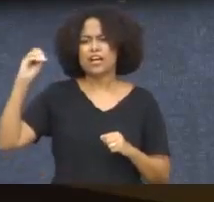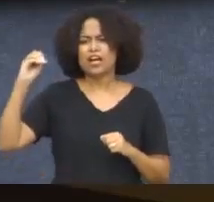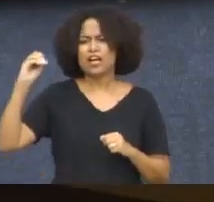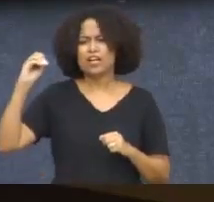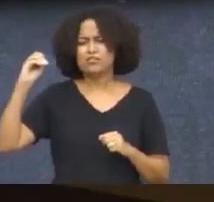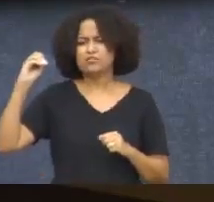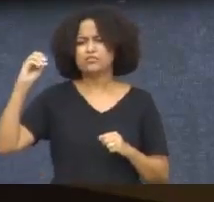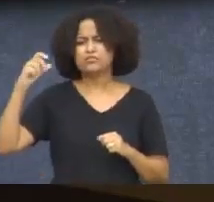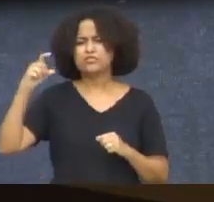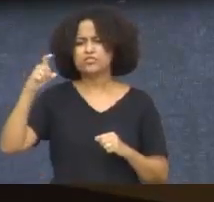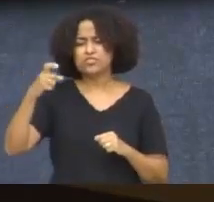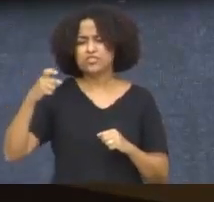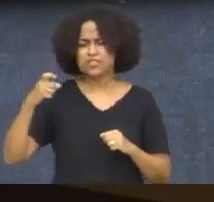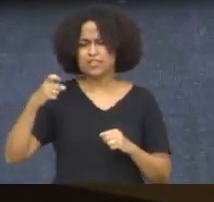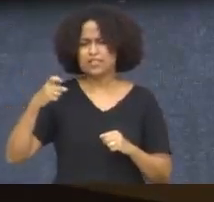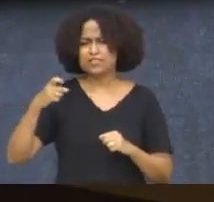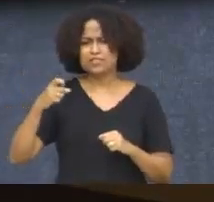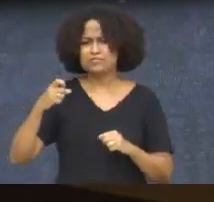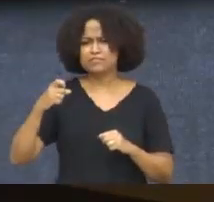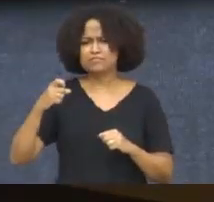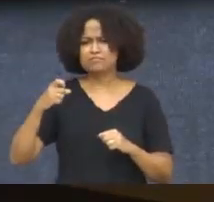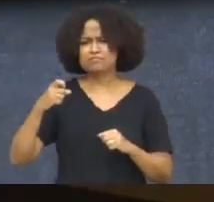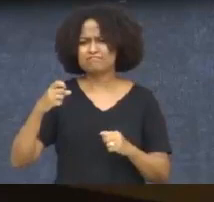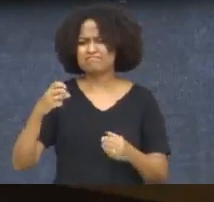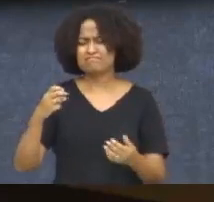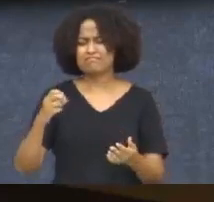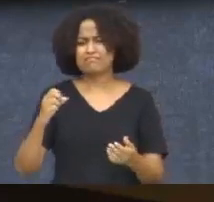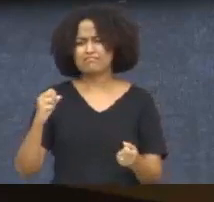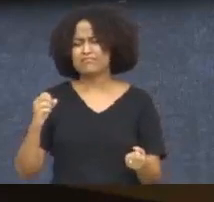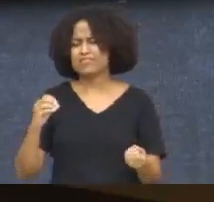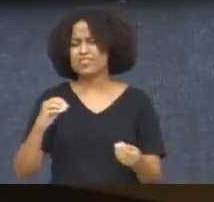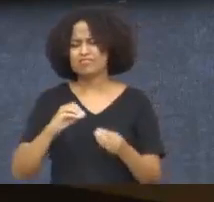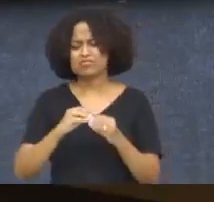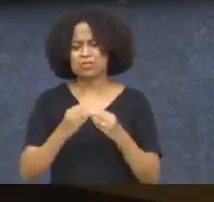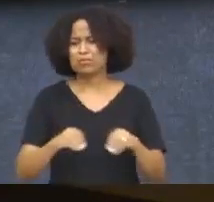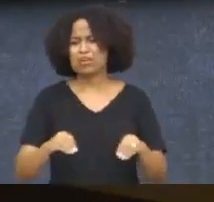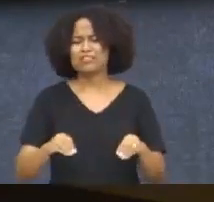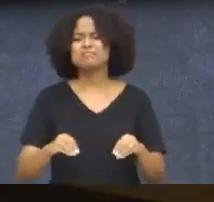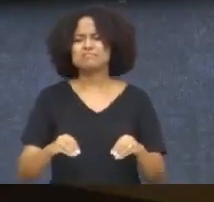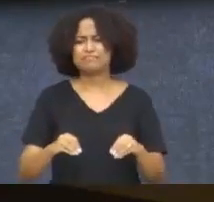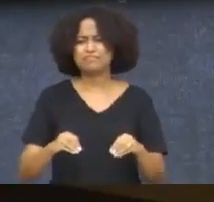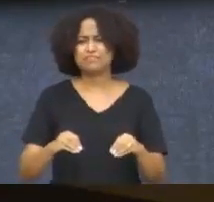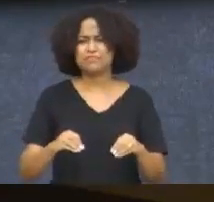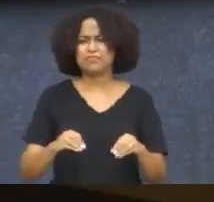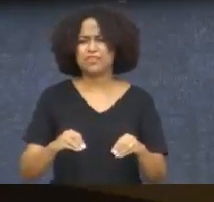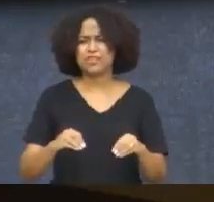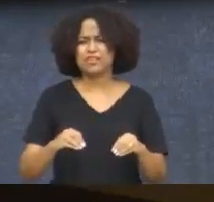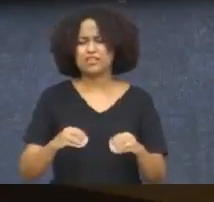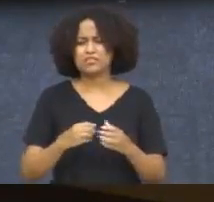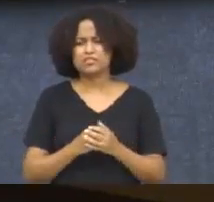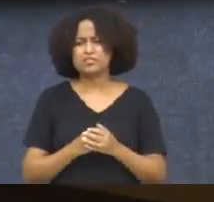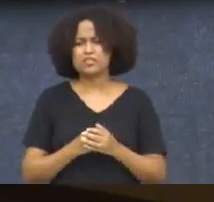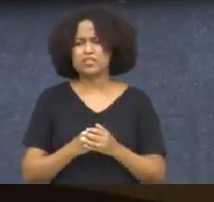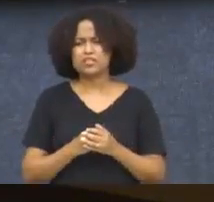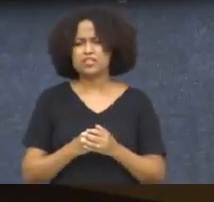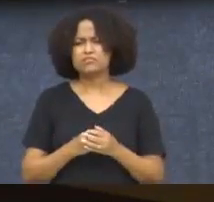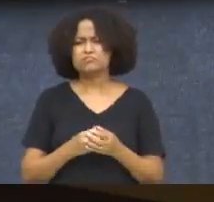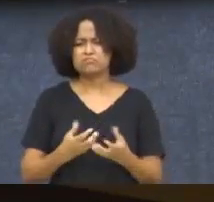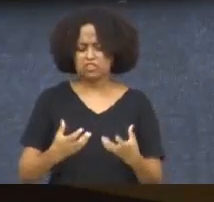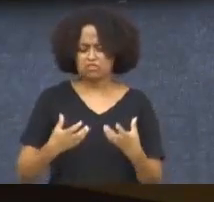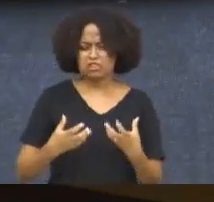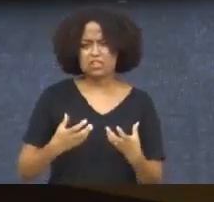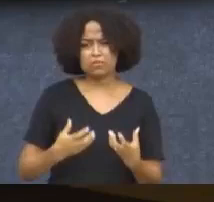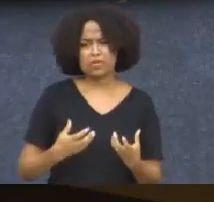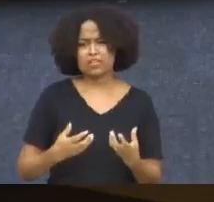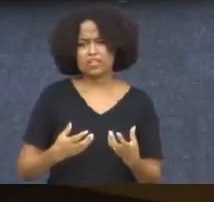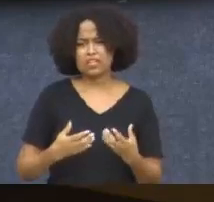parado. Se falar da falta de médico, às vezes eu posso até compreender que depende do profissional querer.